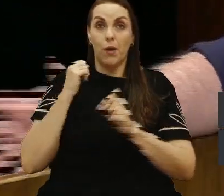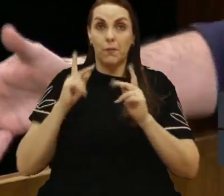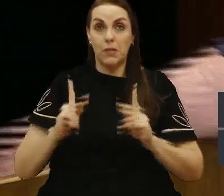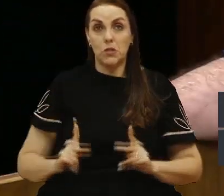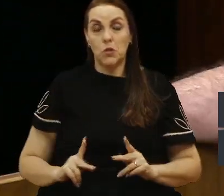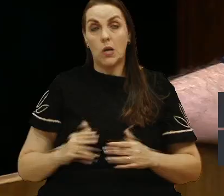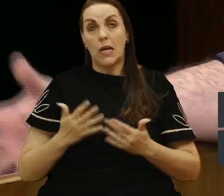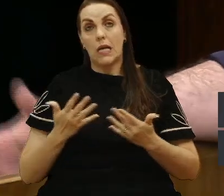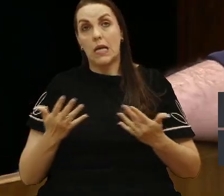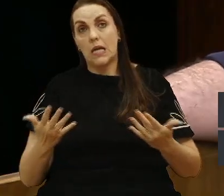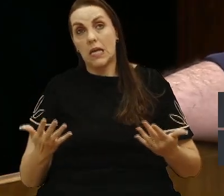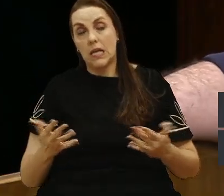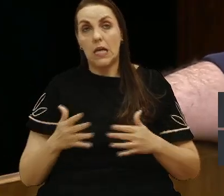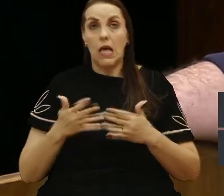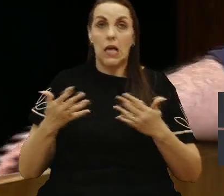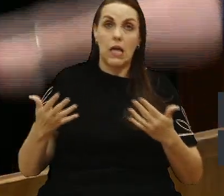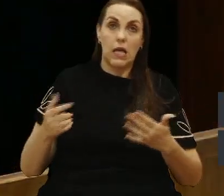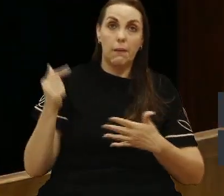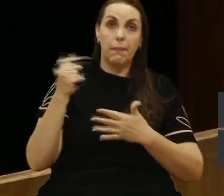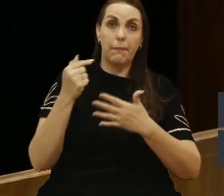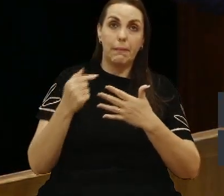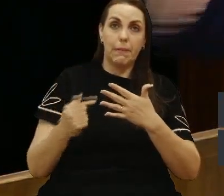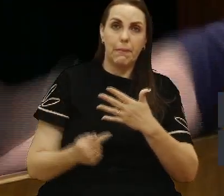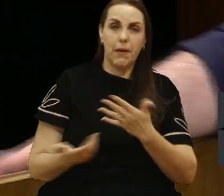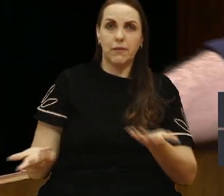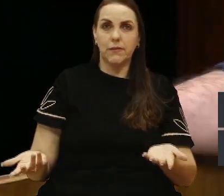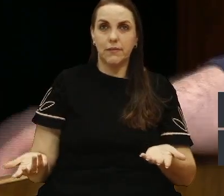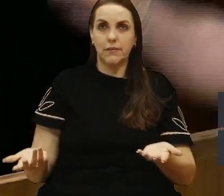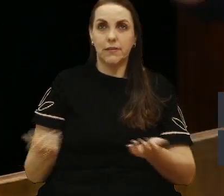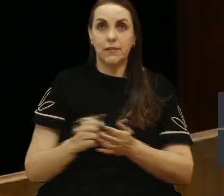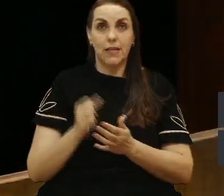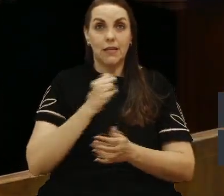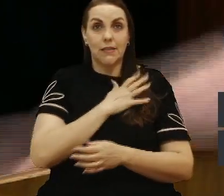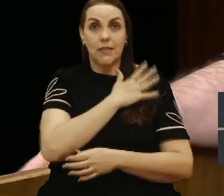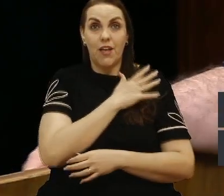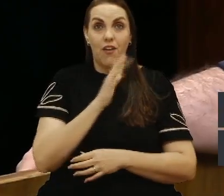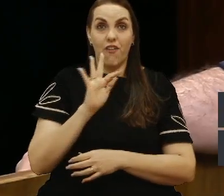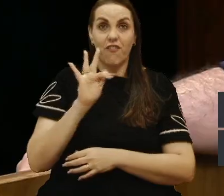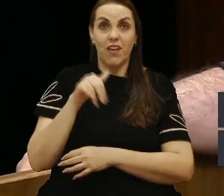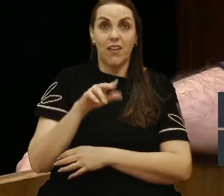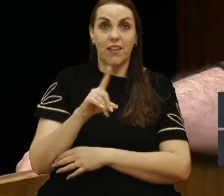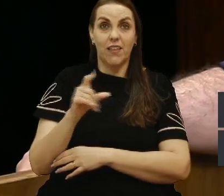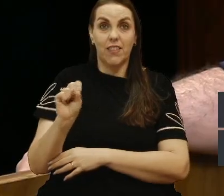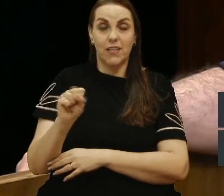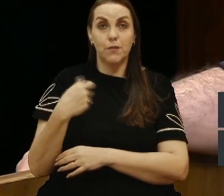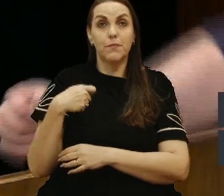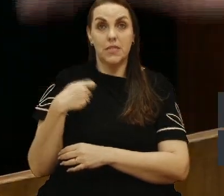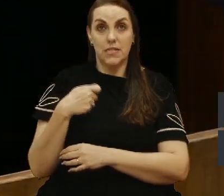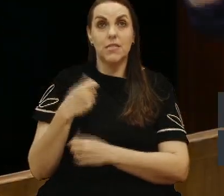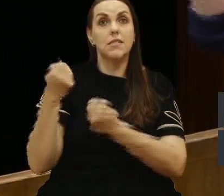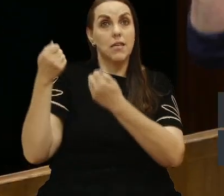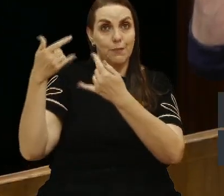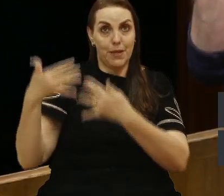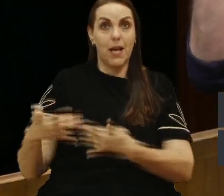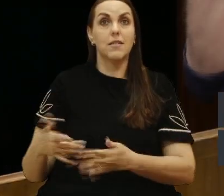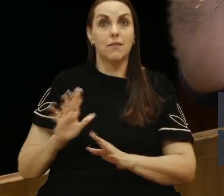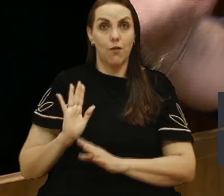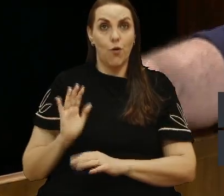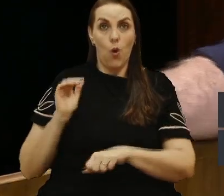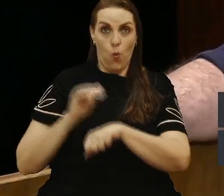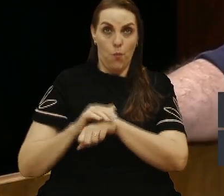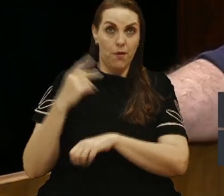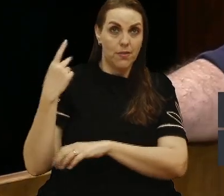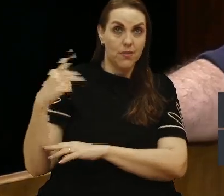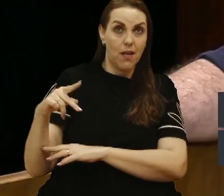vê. Mas isso, mas aquilo. Aí está o Tenente Coronel Fernandes tendo que prestar conta. E não por culpa